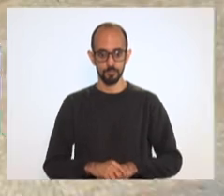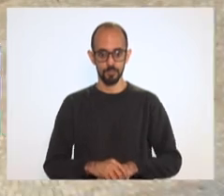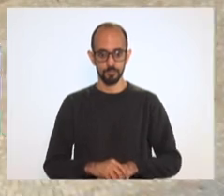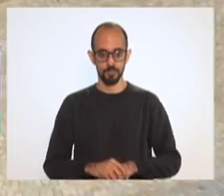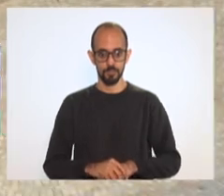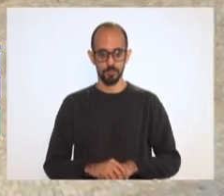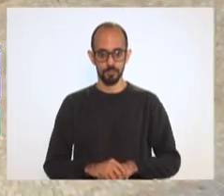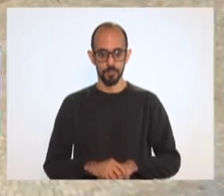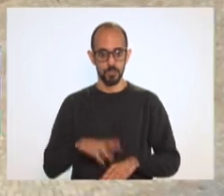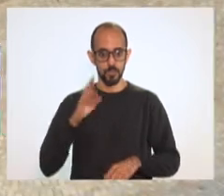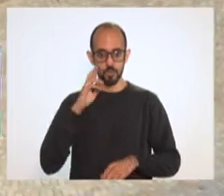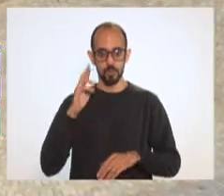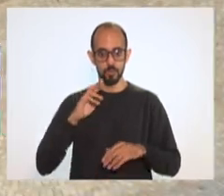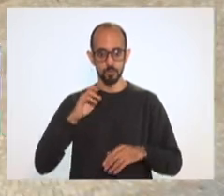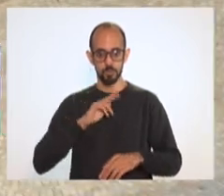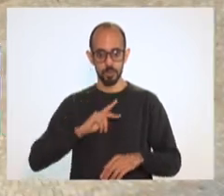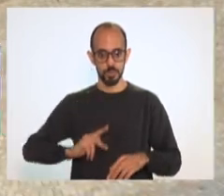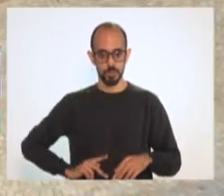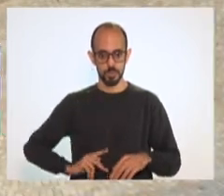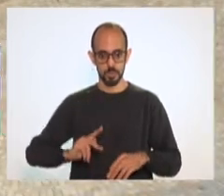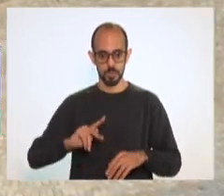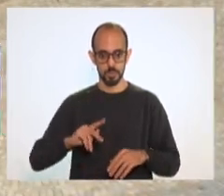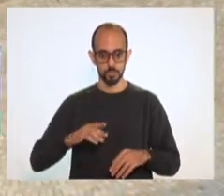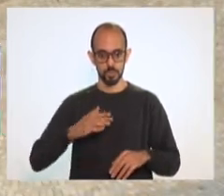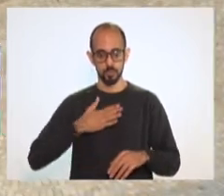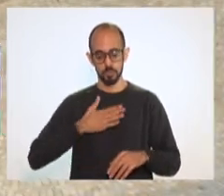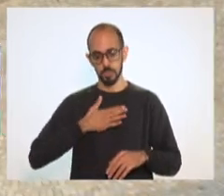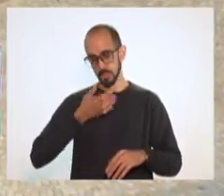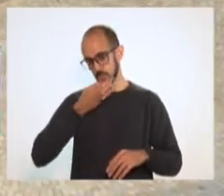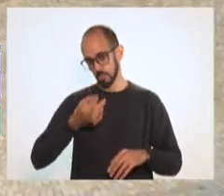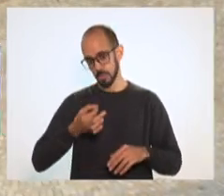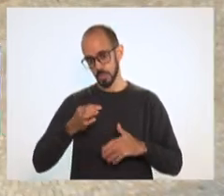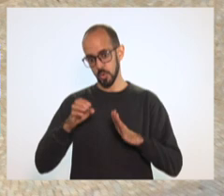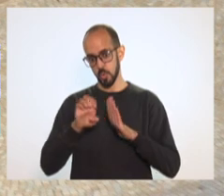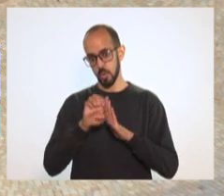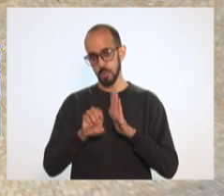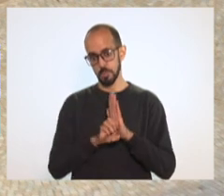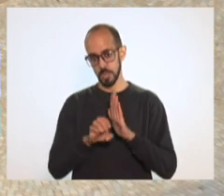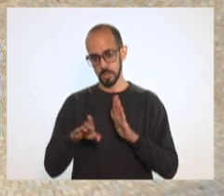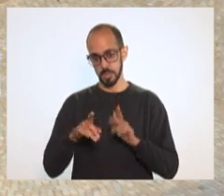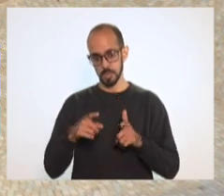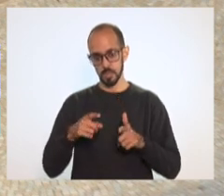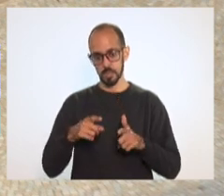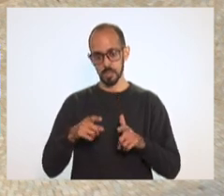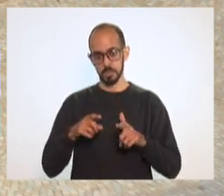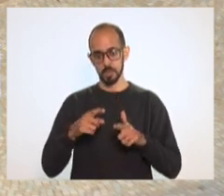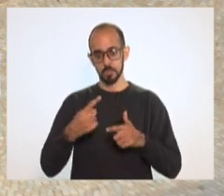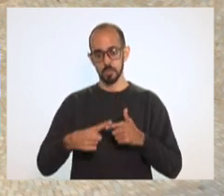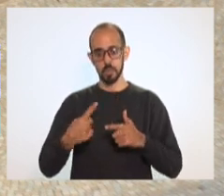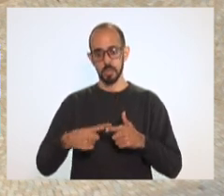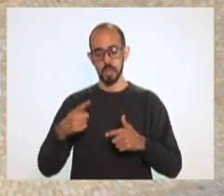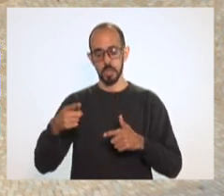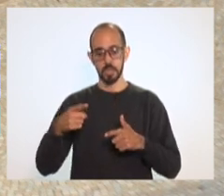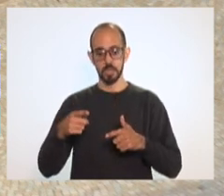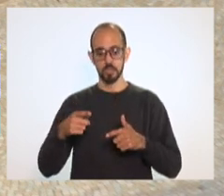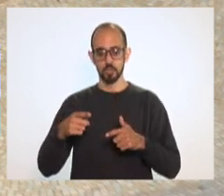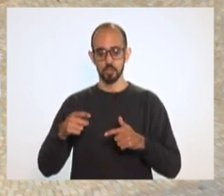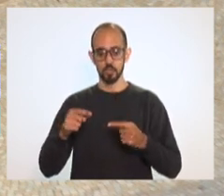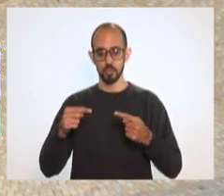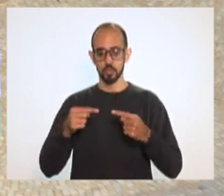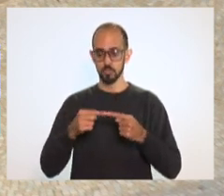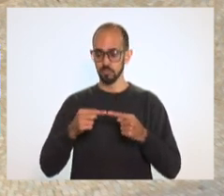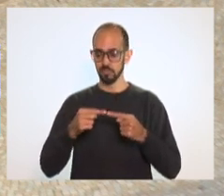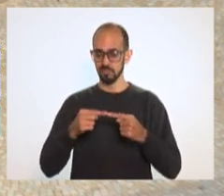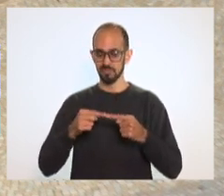Senhor presidente, o parecer é pela constitucionalidade com emenda e explico. É apenas uma correção material, porque a lei